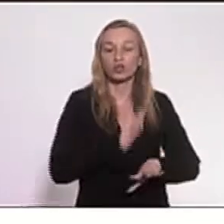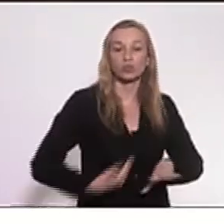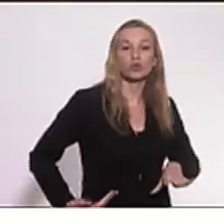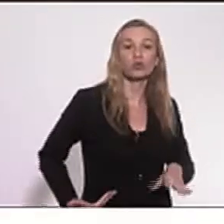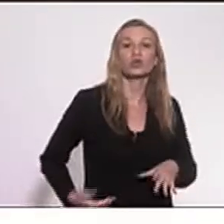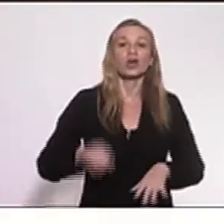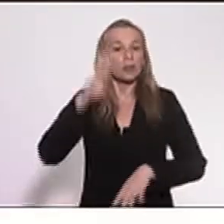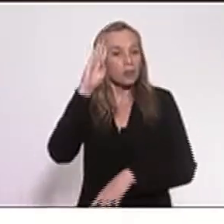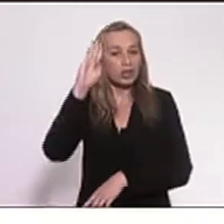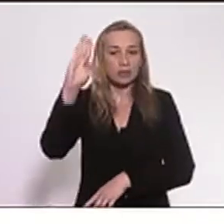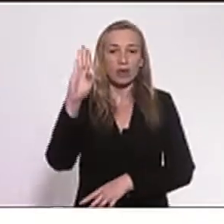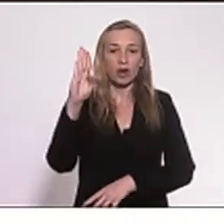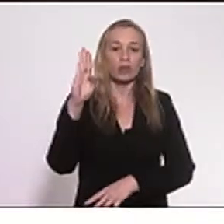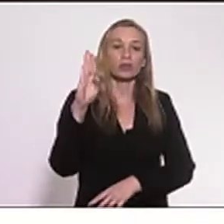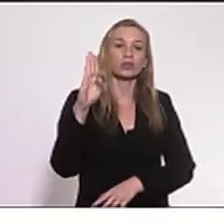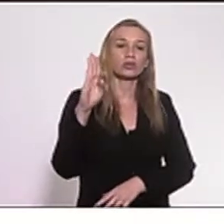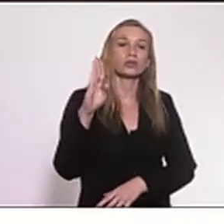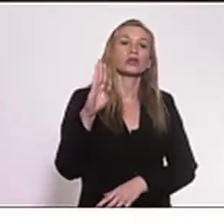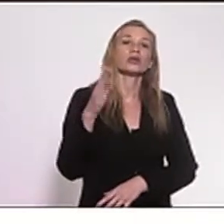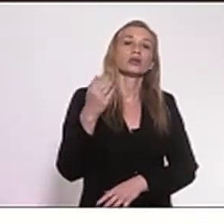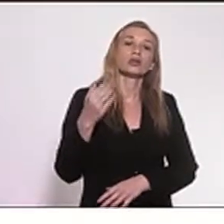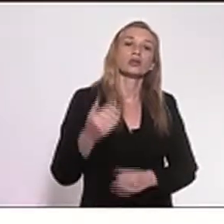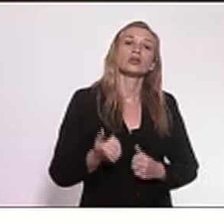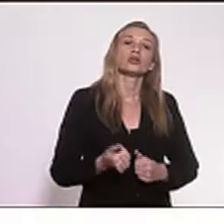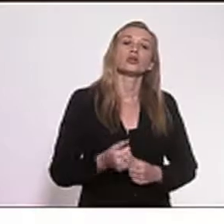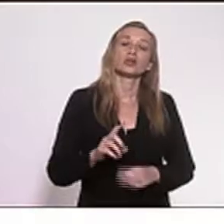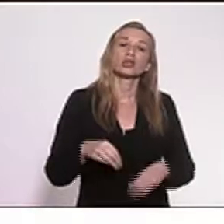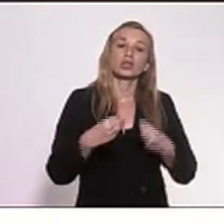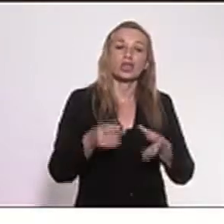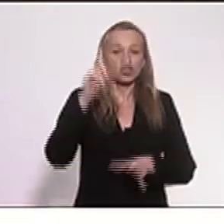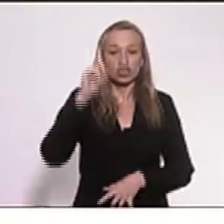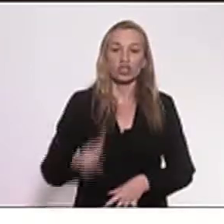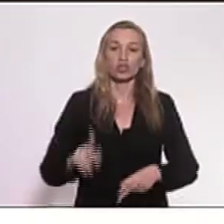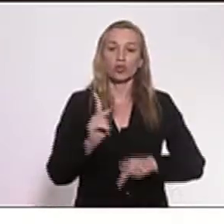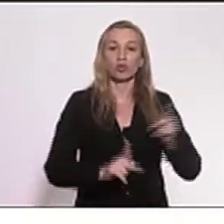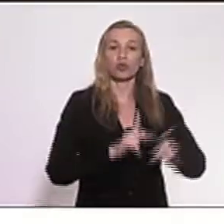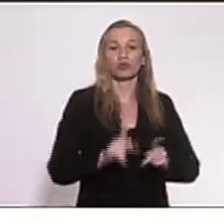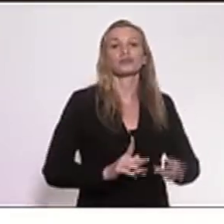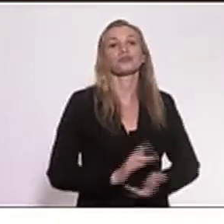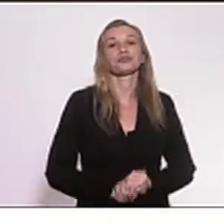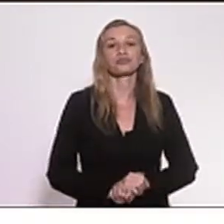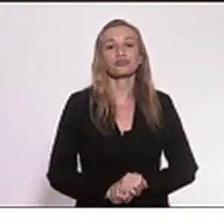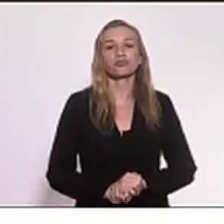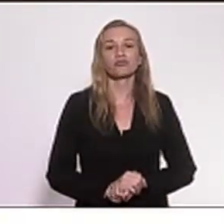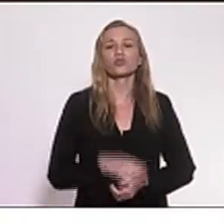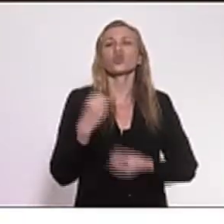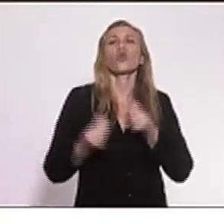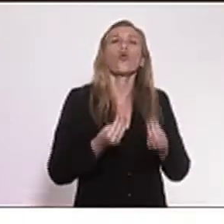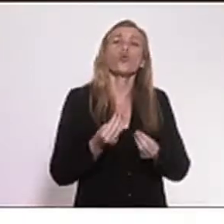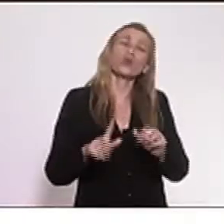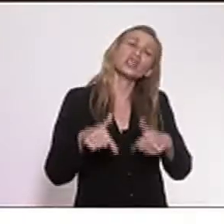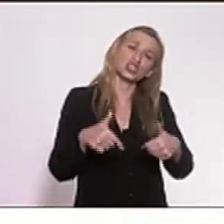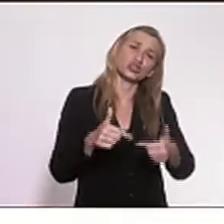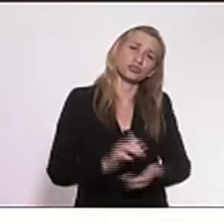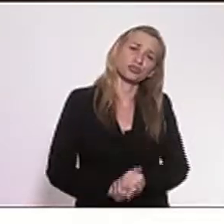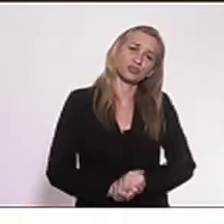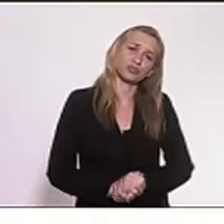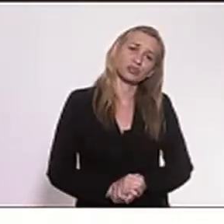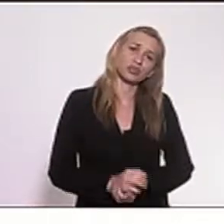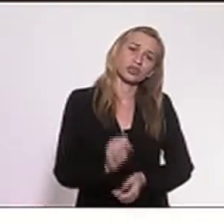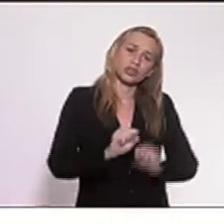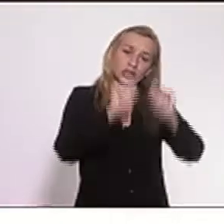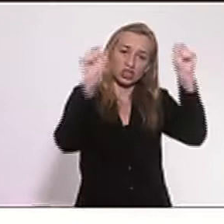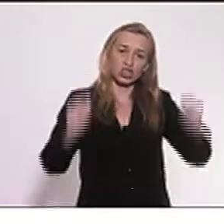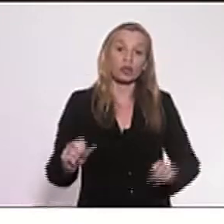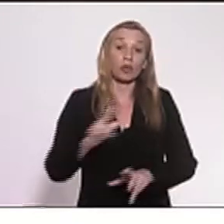são fundamentais para a garantia dos direitos da população. Como é que funciona um sistema